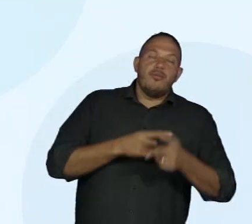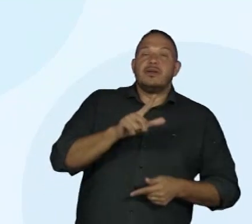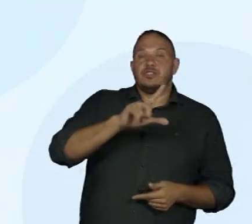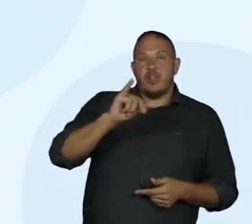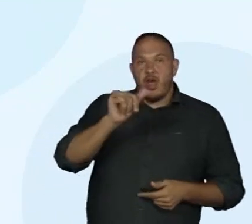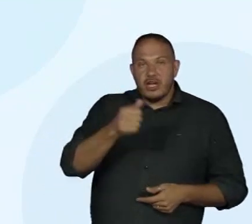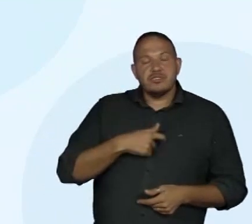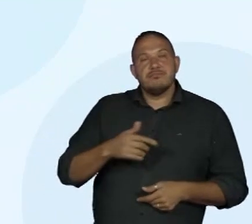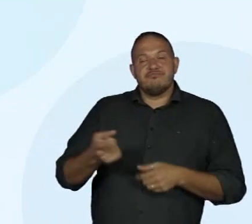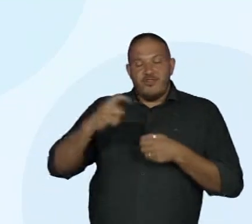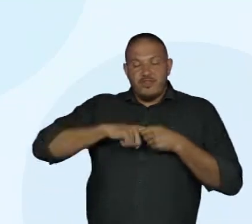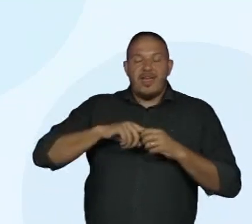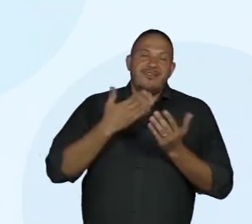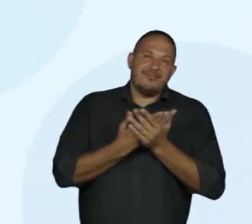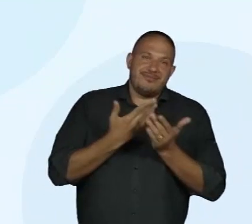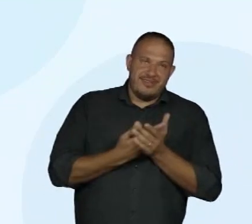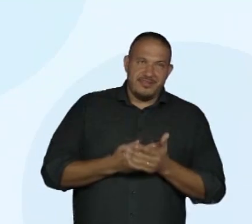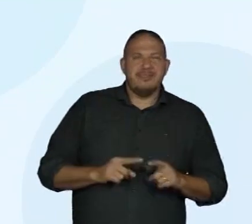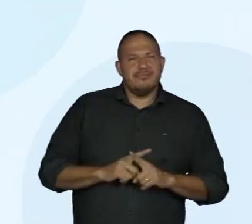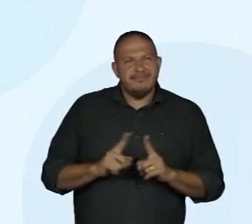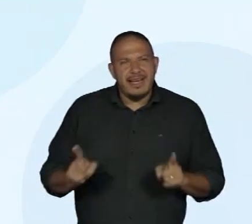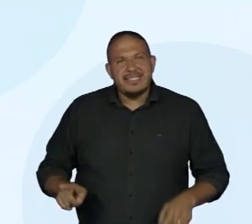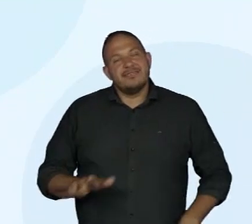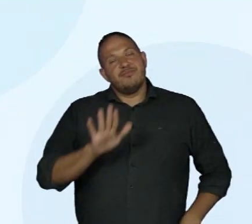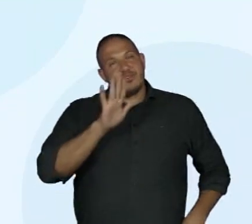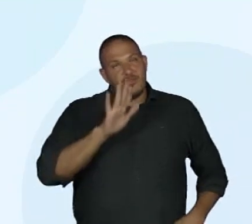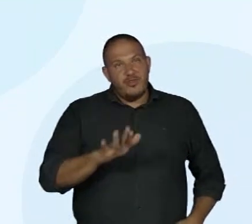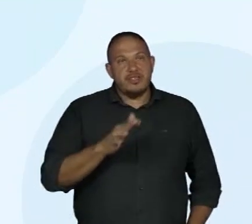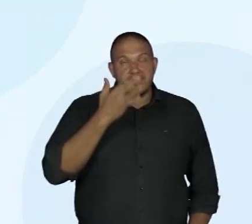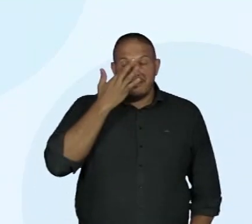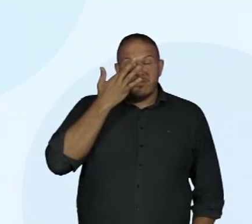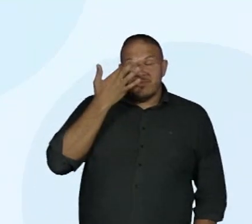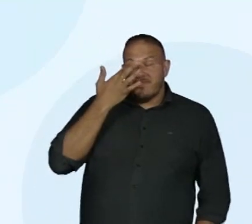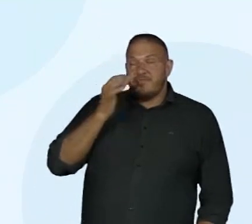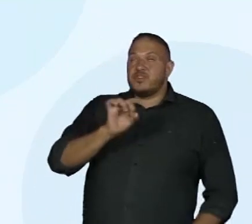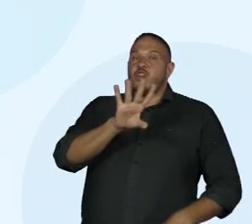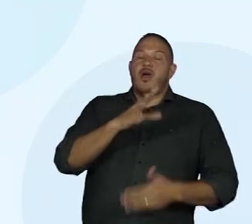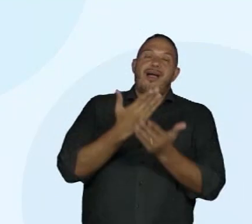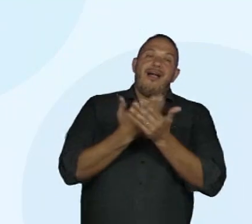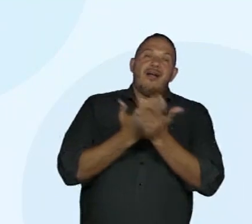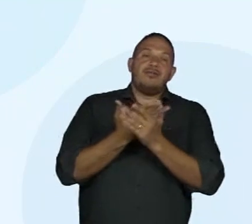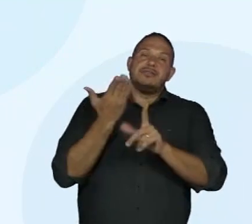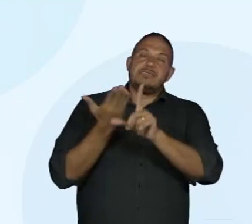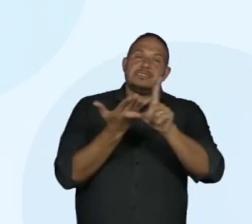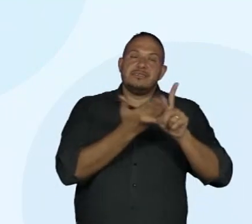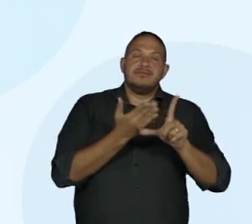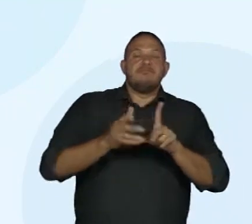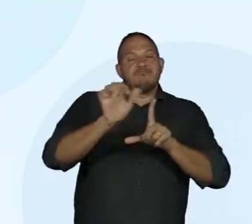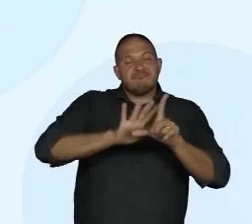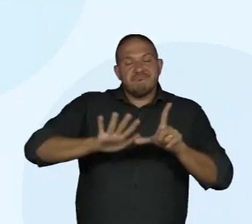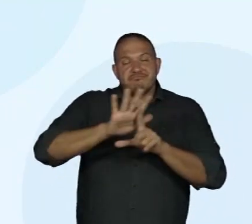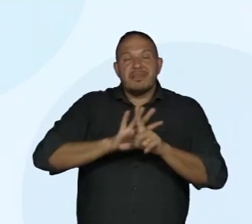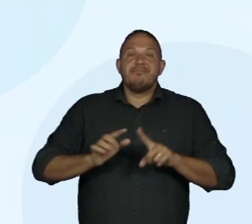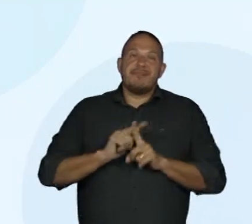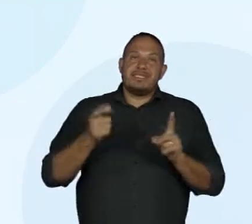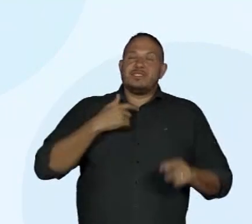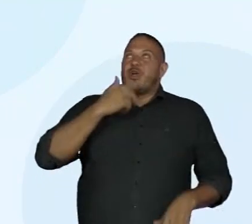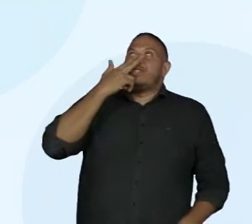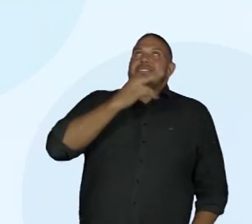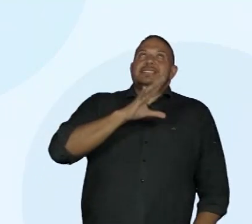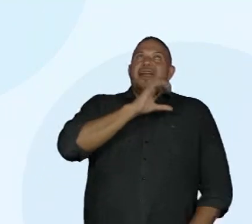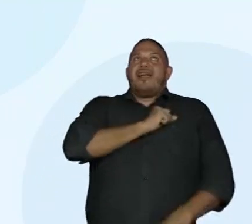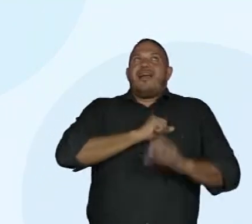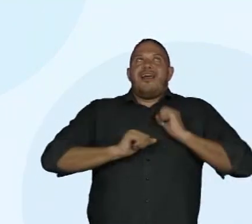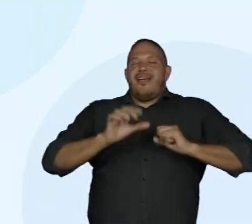aulas voltarem. Porém, por enquanto, só tem aula online. Mas gostei bastante de comer muito